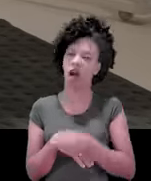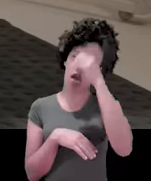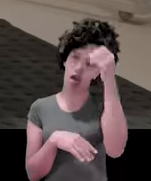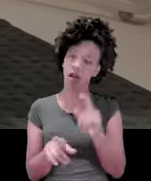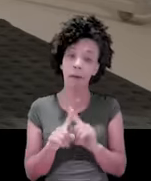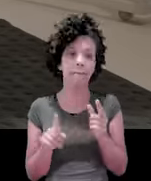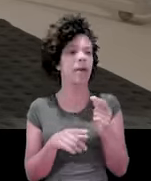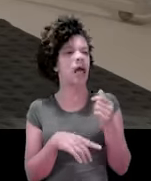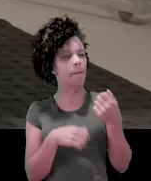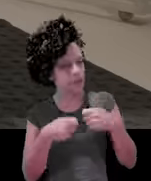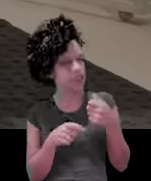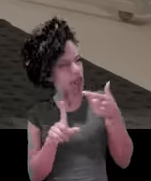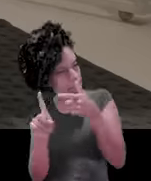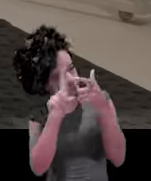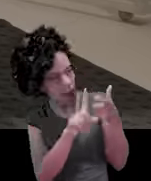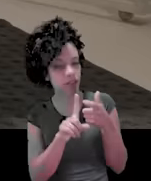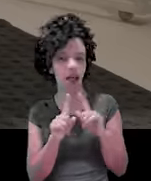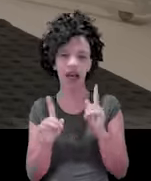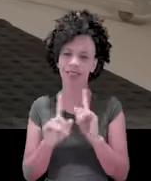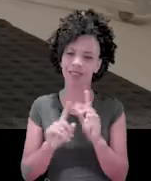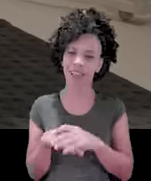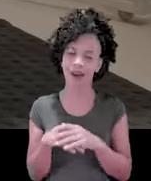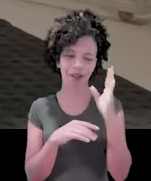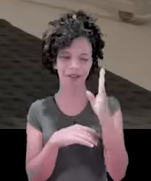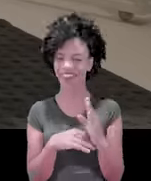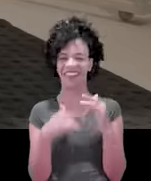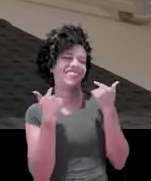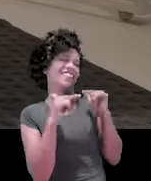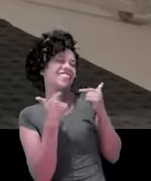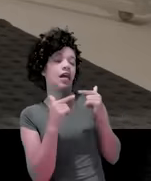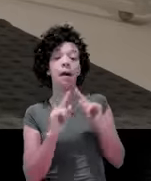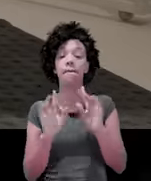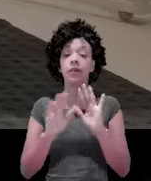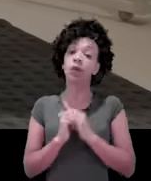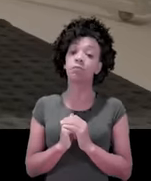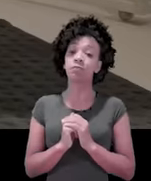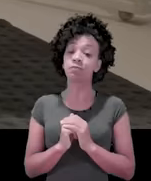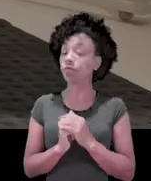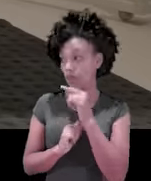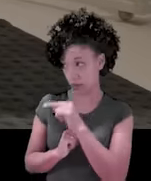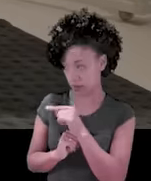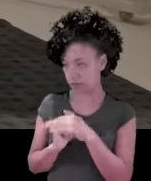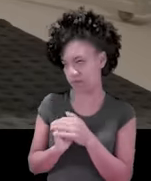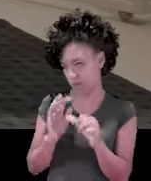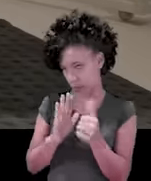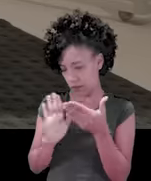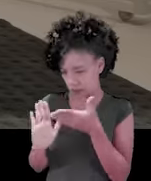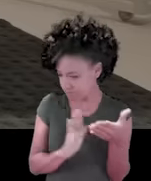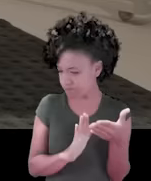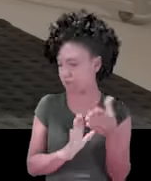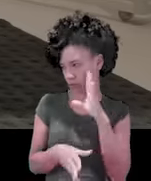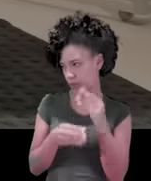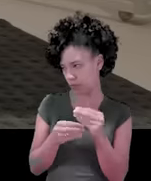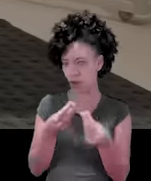não Porque mano tem que matar mesmo aparecendo aí no Brasil não vamos lá você vamos primeiro